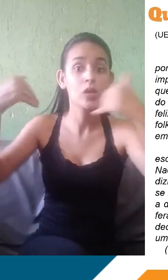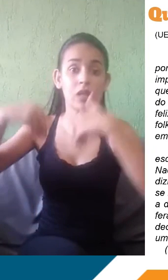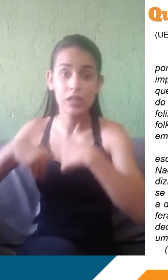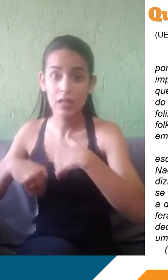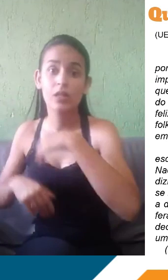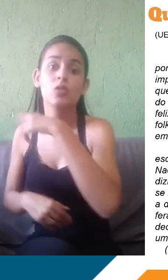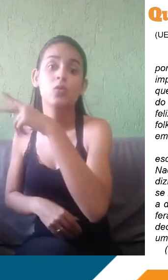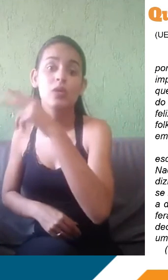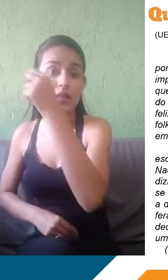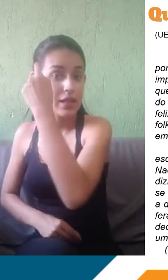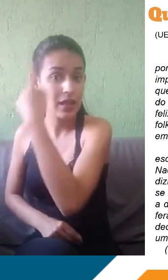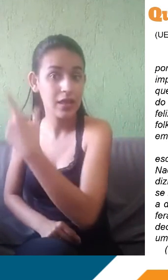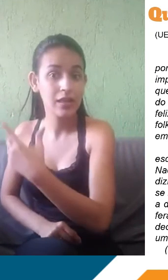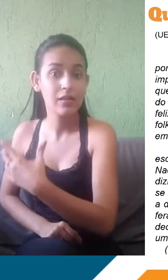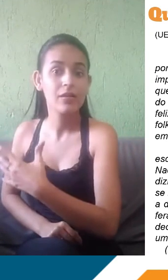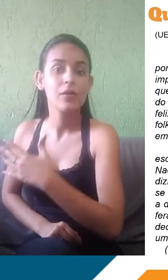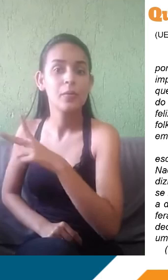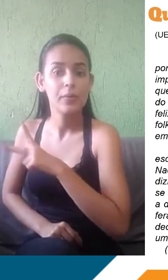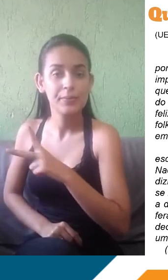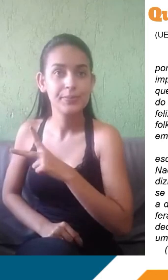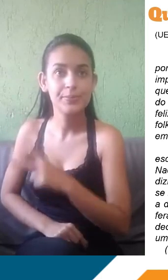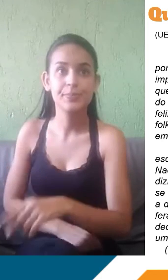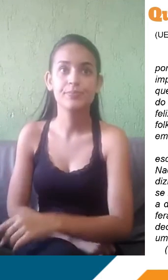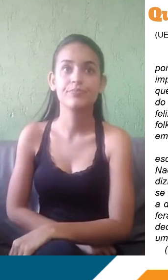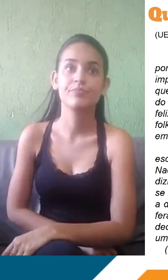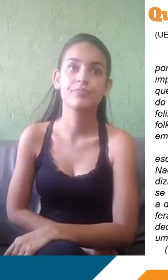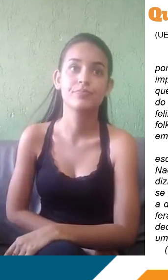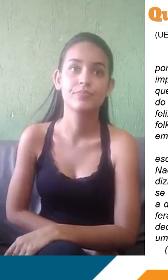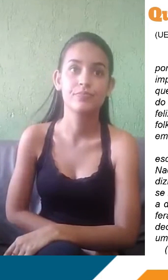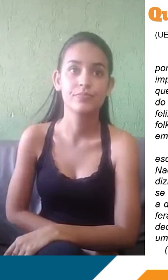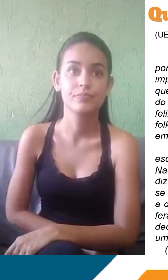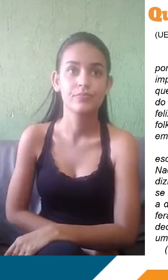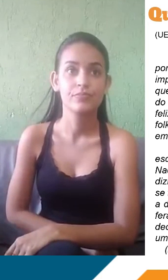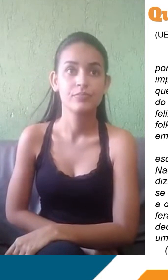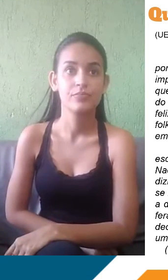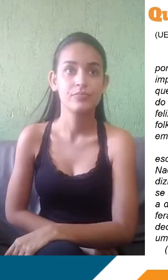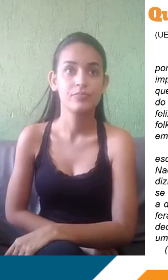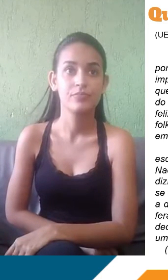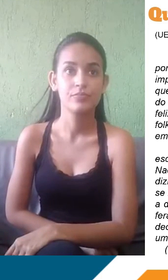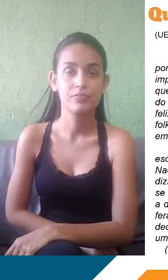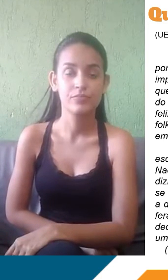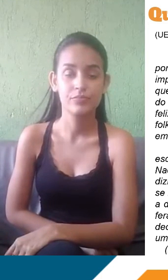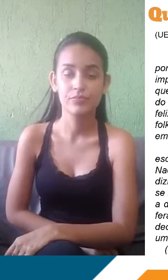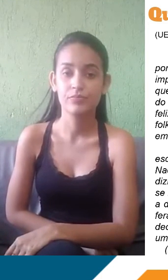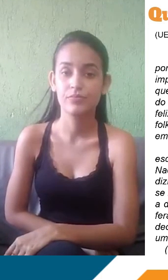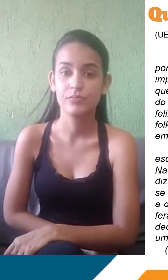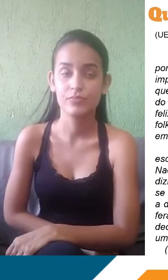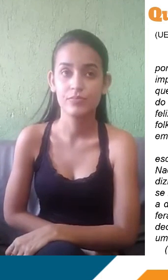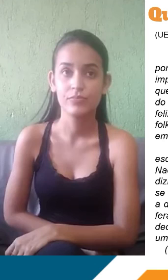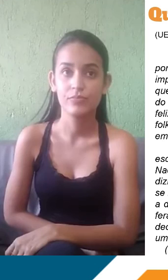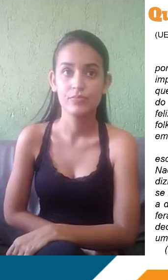caso particular. A alternativa C, por sua vez, se mostra incorreta, porque no texto em questão, a intenção